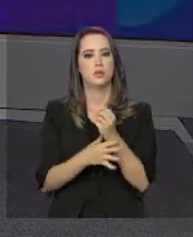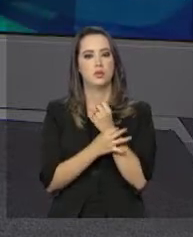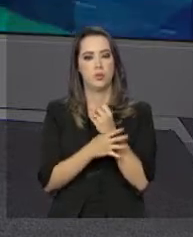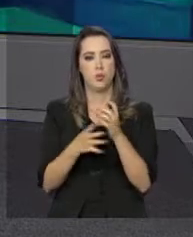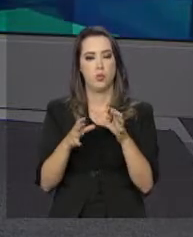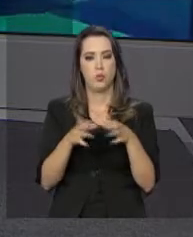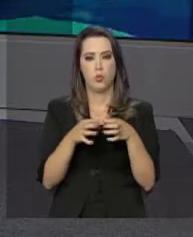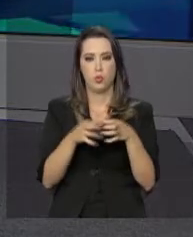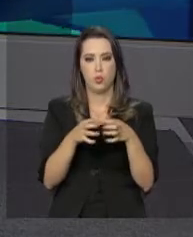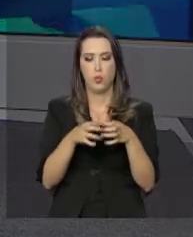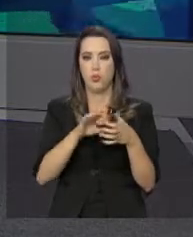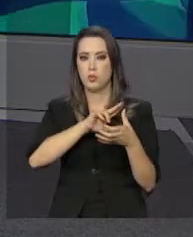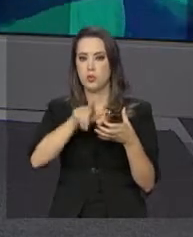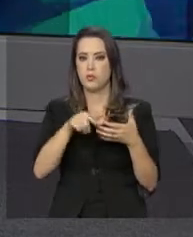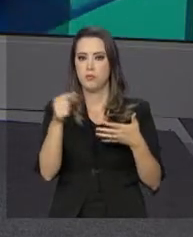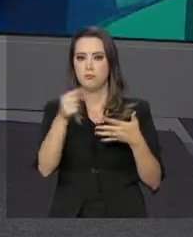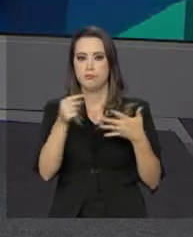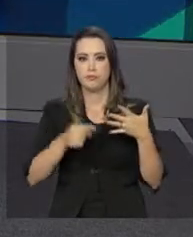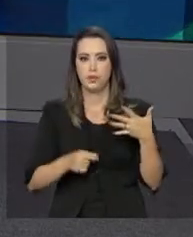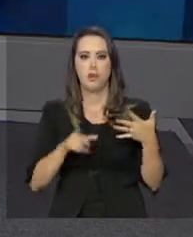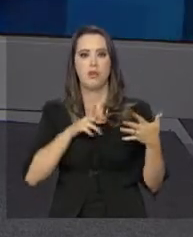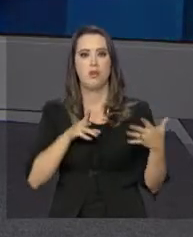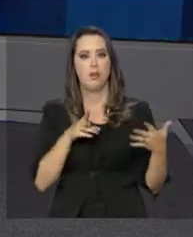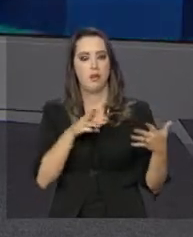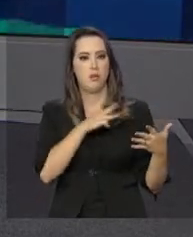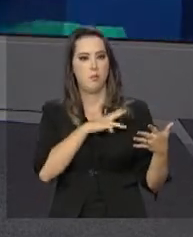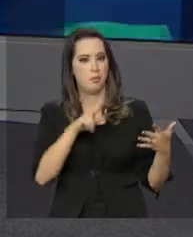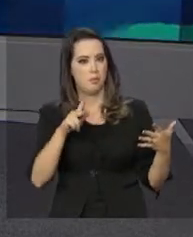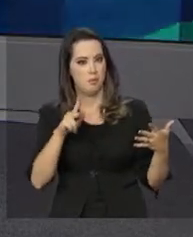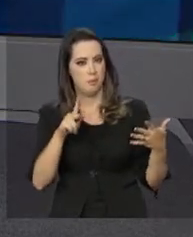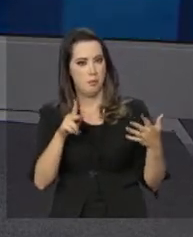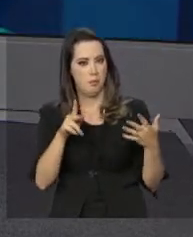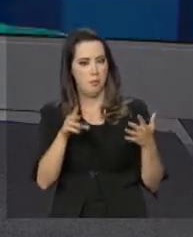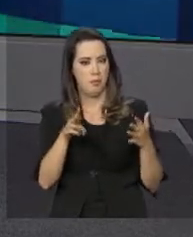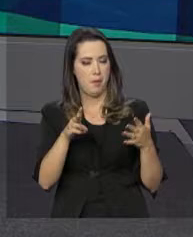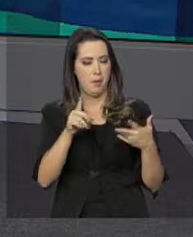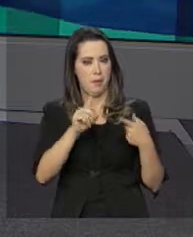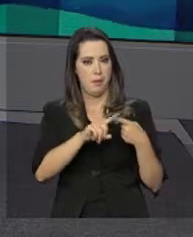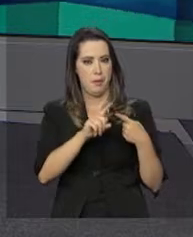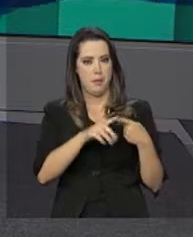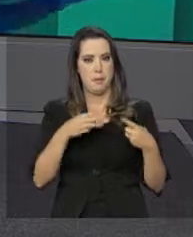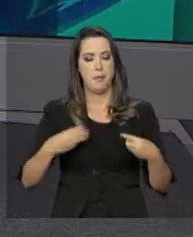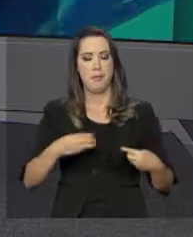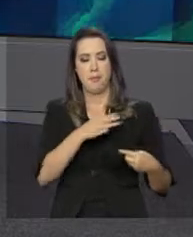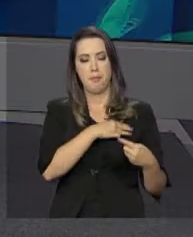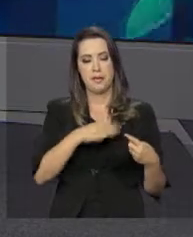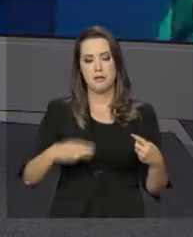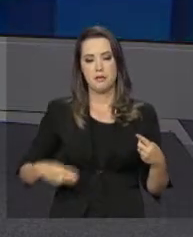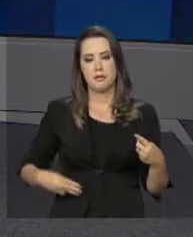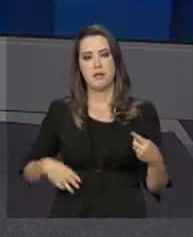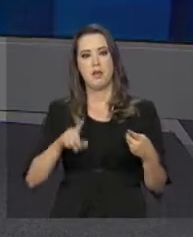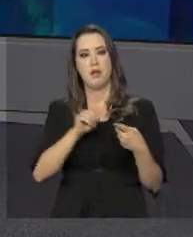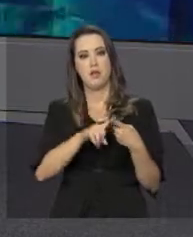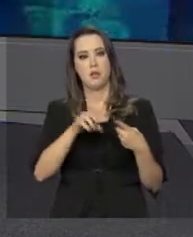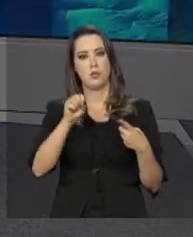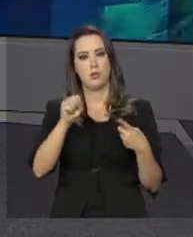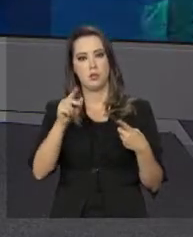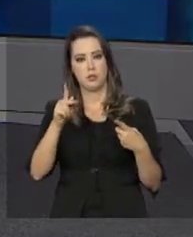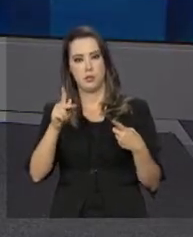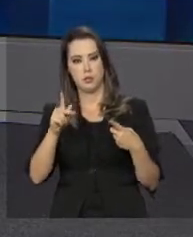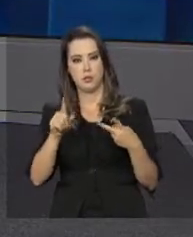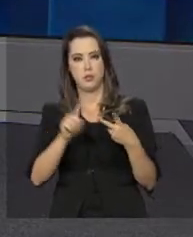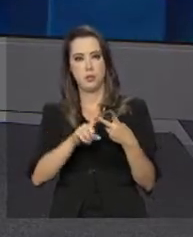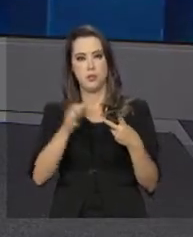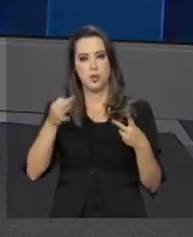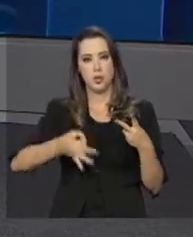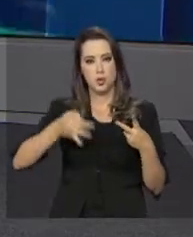de várias instituições entre elas os ministérios da segurança pública e defesa do judiciário e das polícias